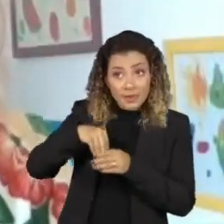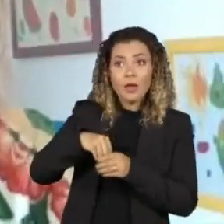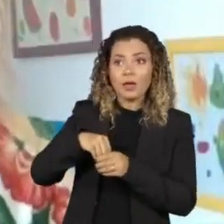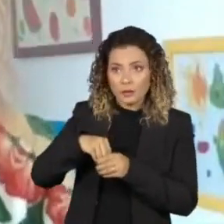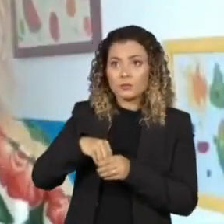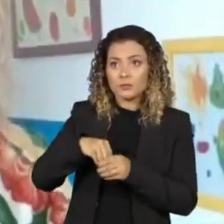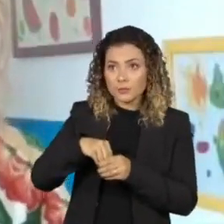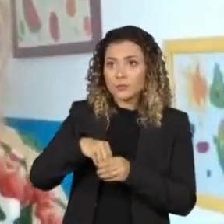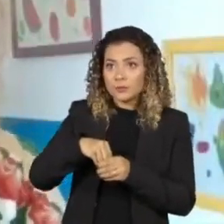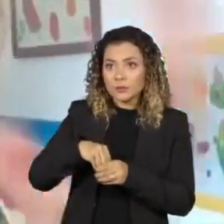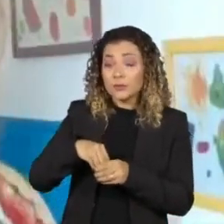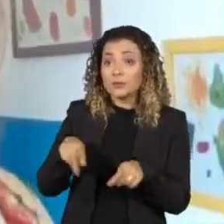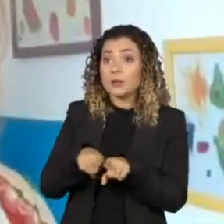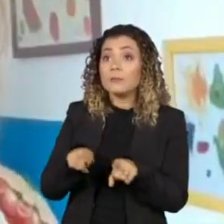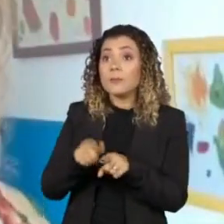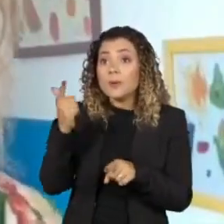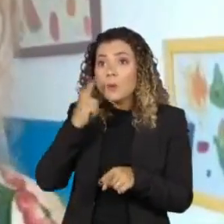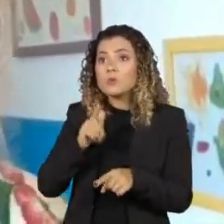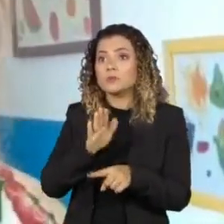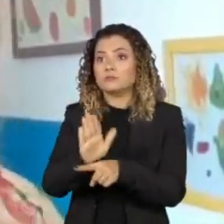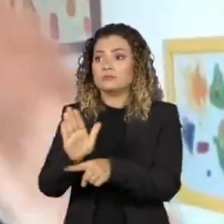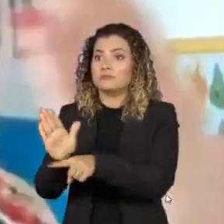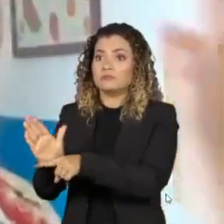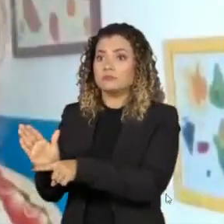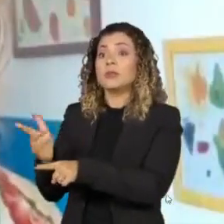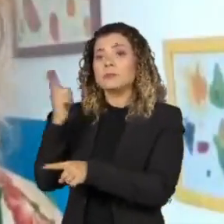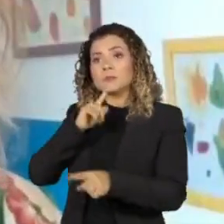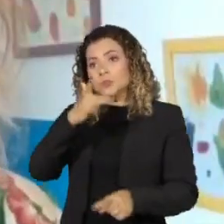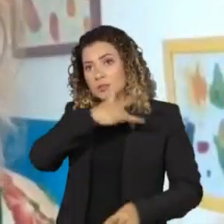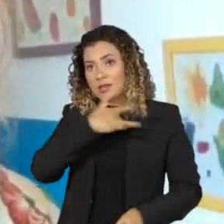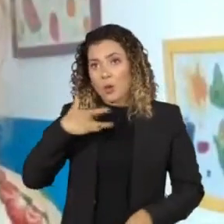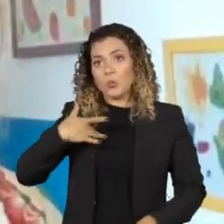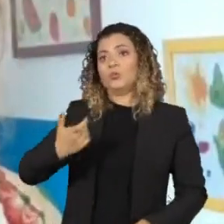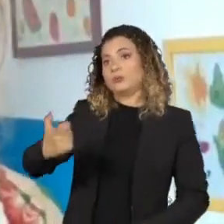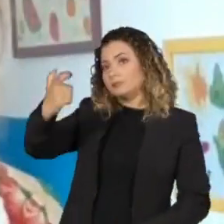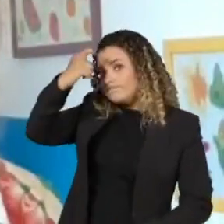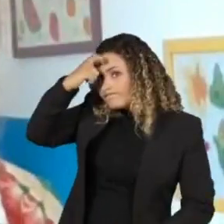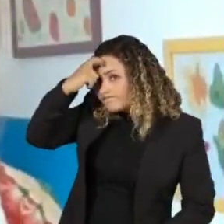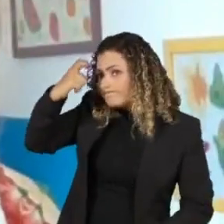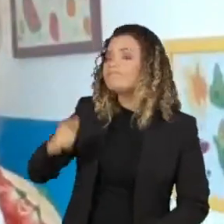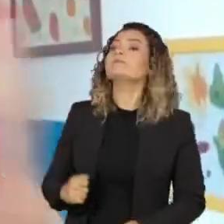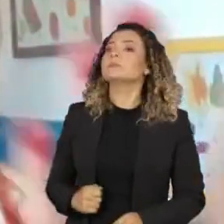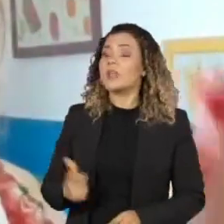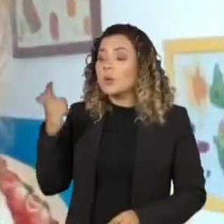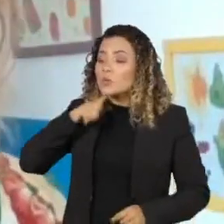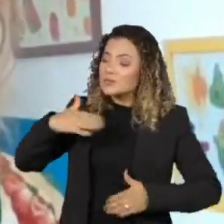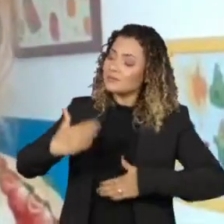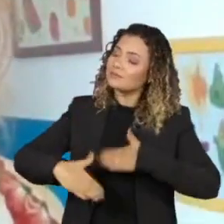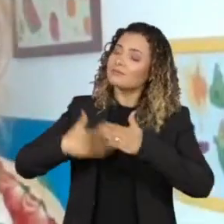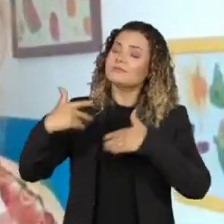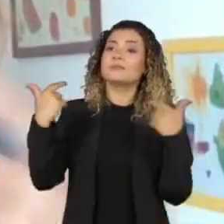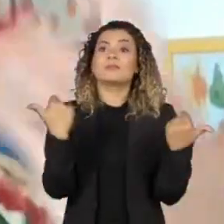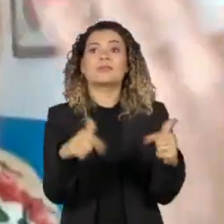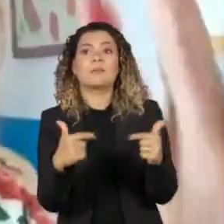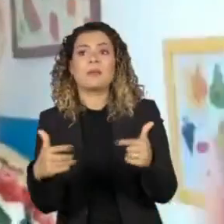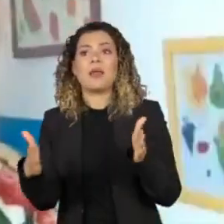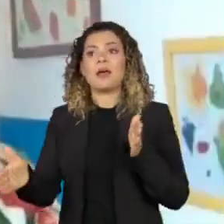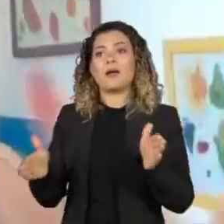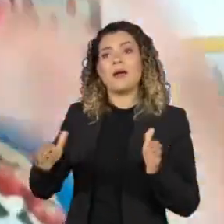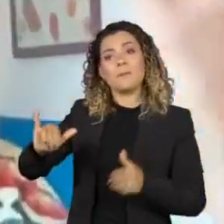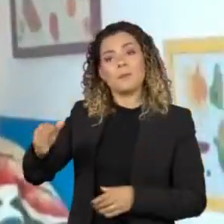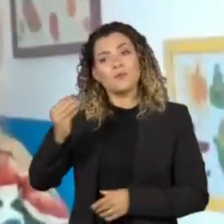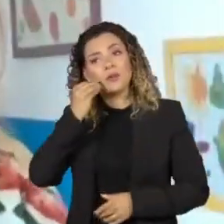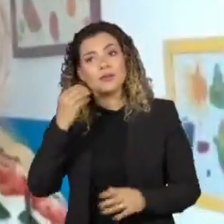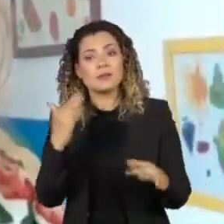da organização, para dar conta dessa pessoa ter saúde mental, conseguir, né, fluir no tempo,